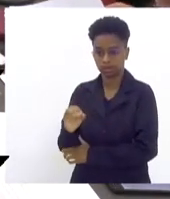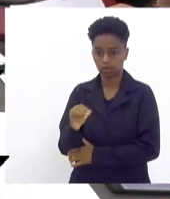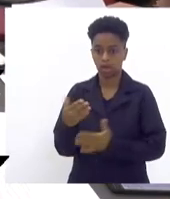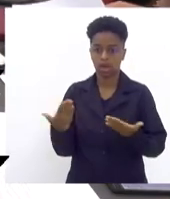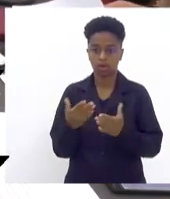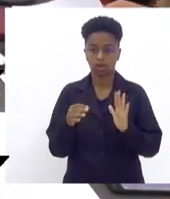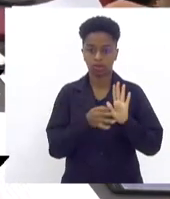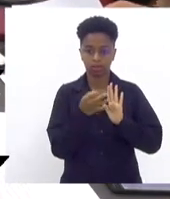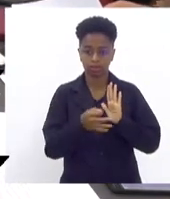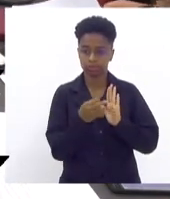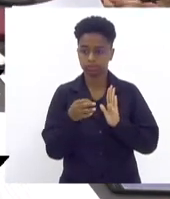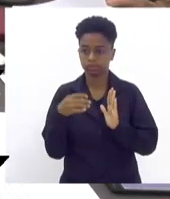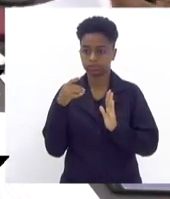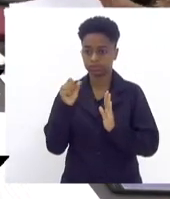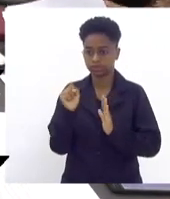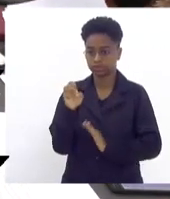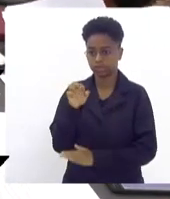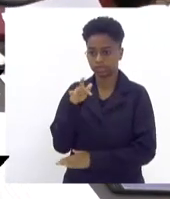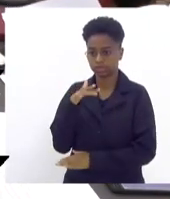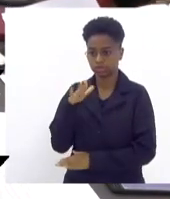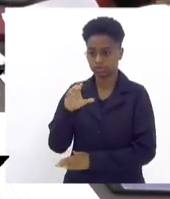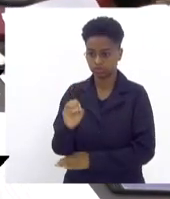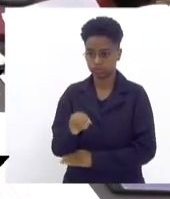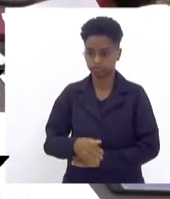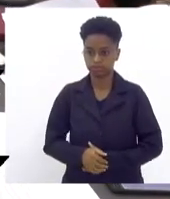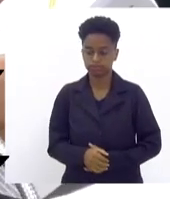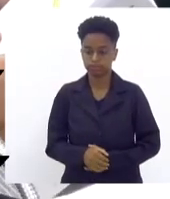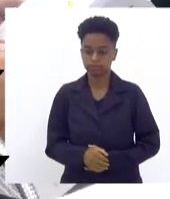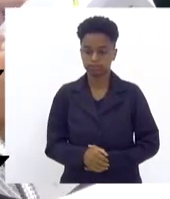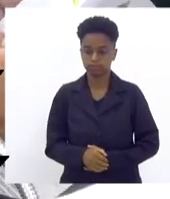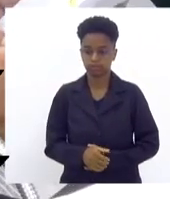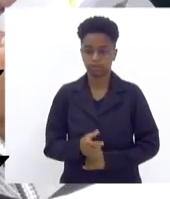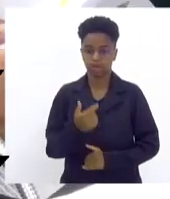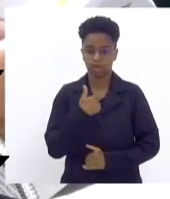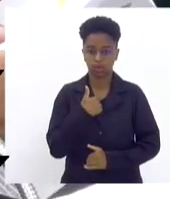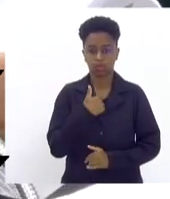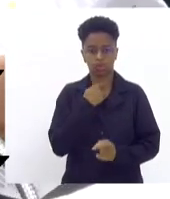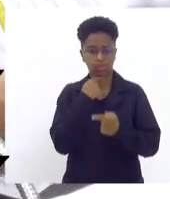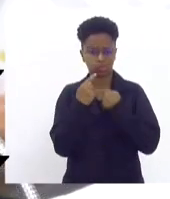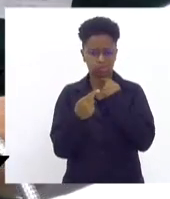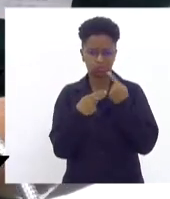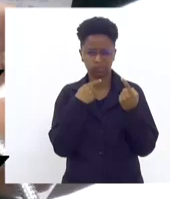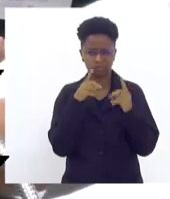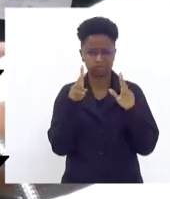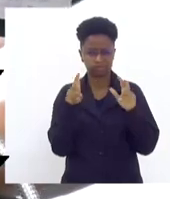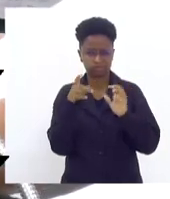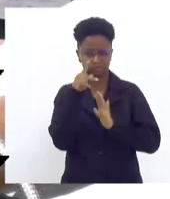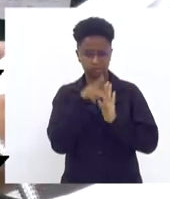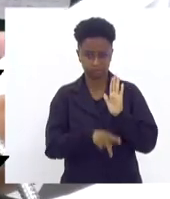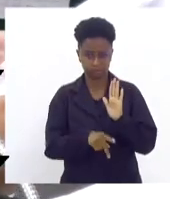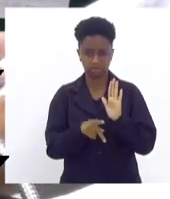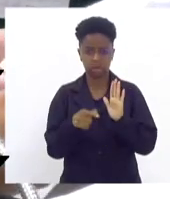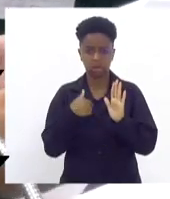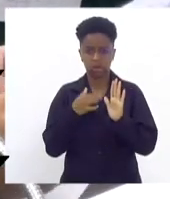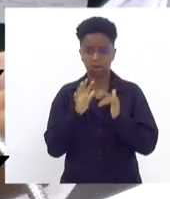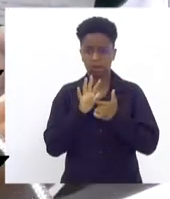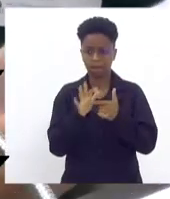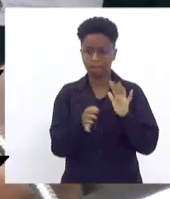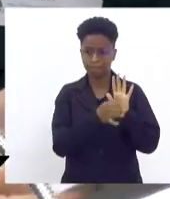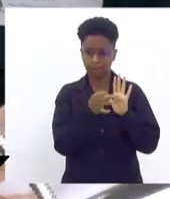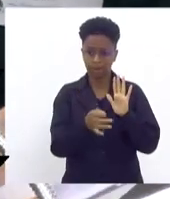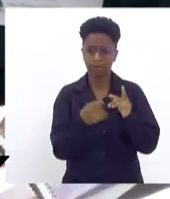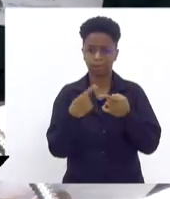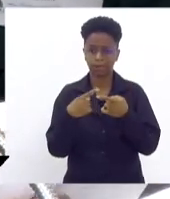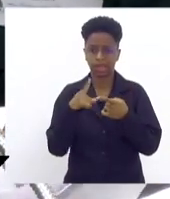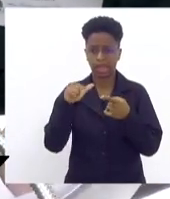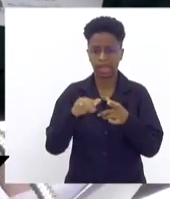aparecer, deputado doutor Serginho. Presidente, eu tenho bastante dúvida aqui nesse projeto. Eu dei um parecer, por ele ser